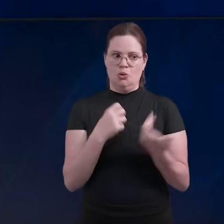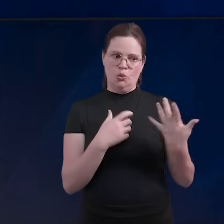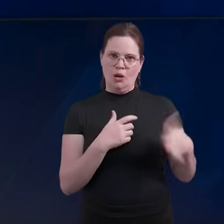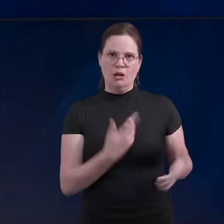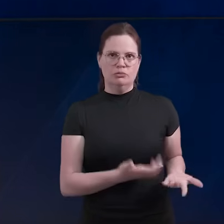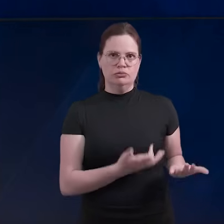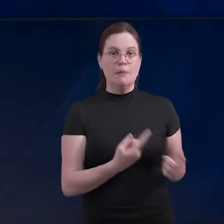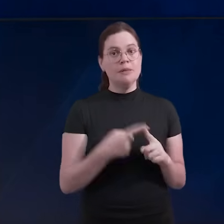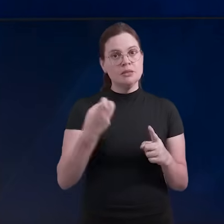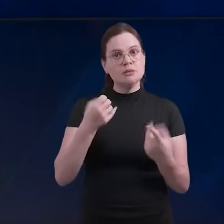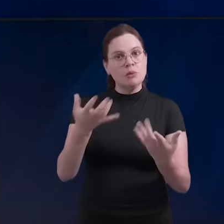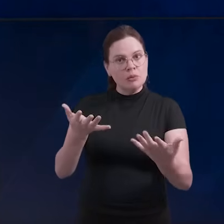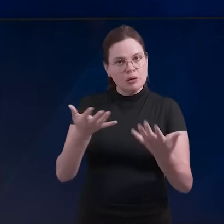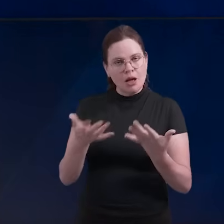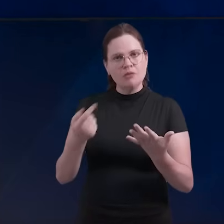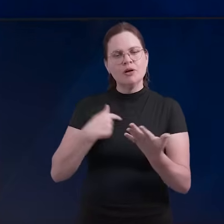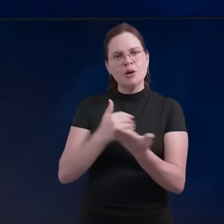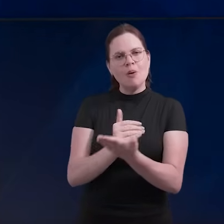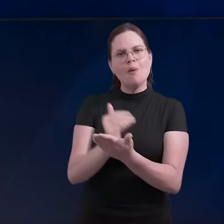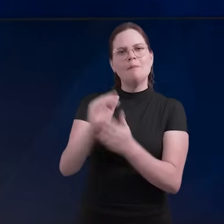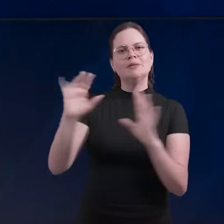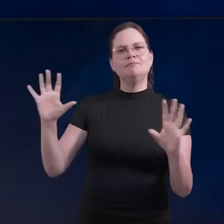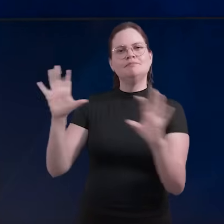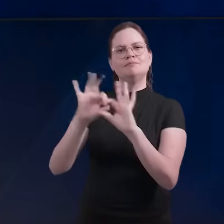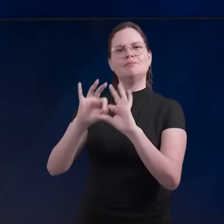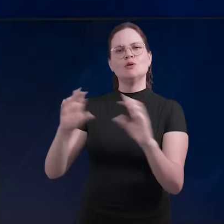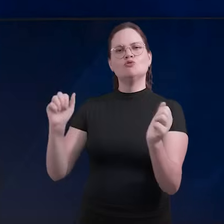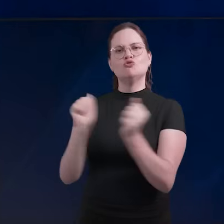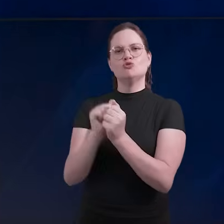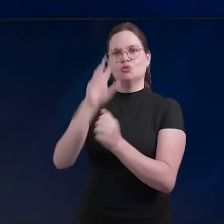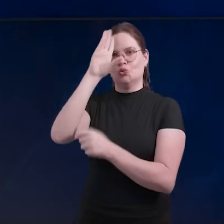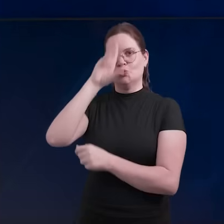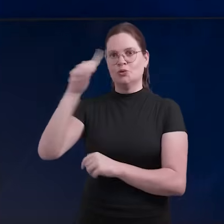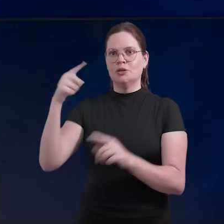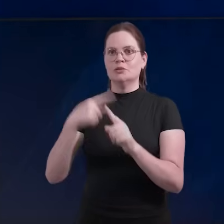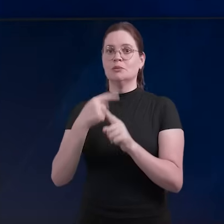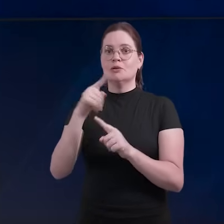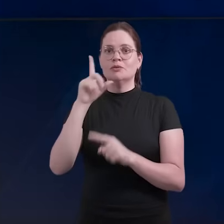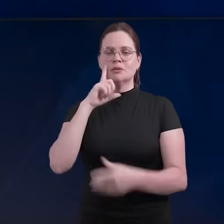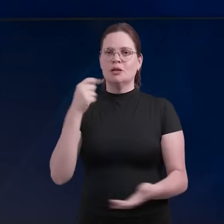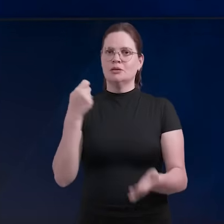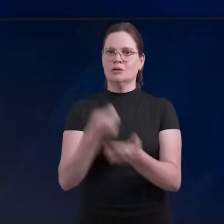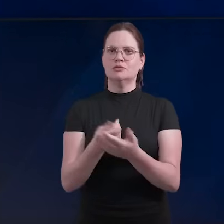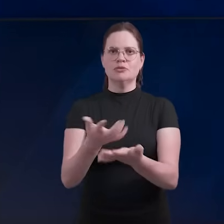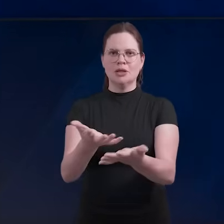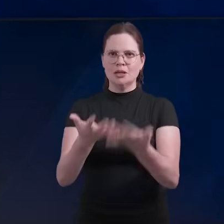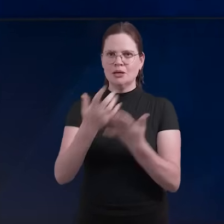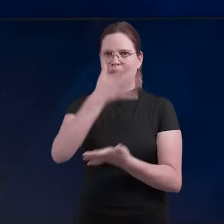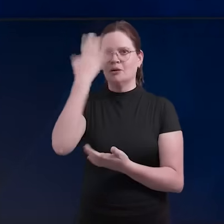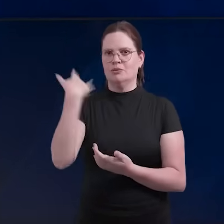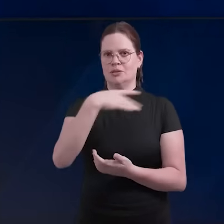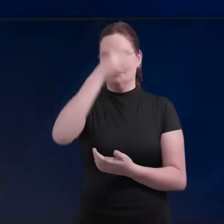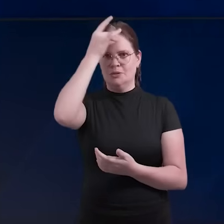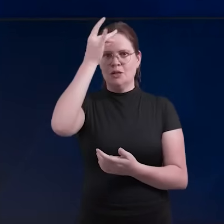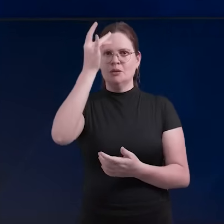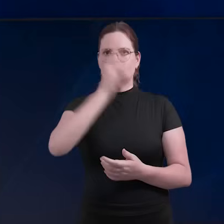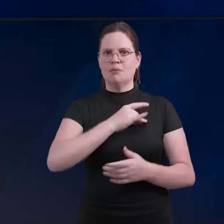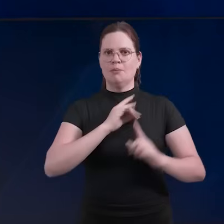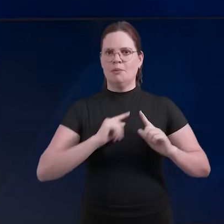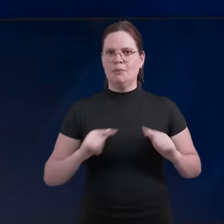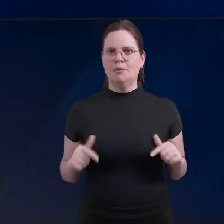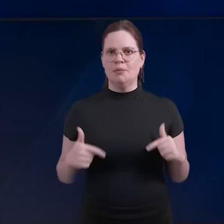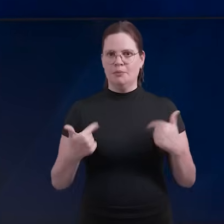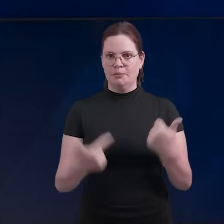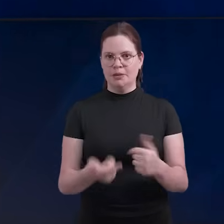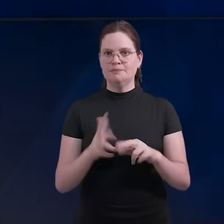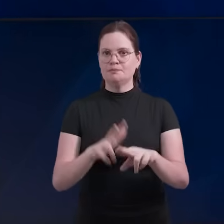homem, você vai entrar no tempo de Deus. Por quê? Porque escolheu ser santificado pelo Espírito Santo. Por